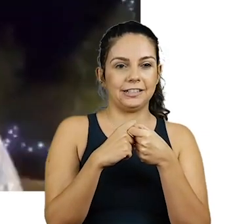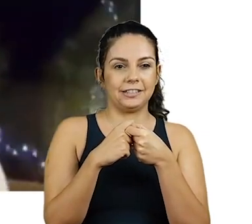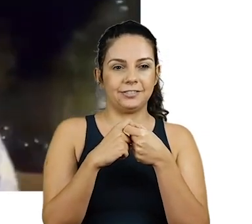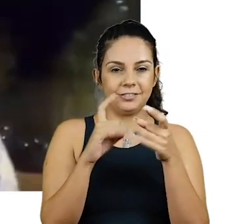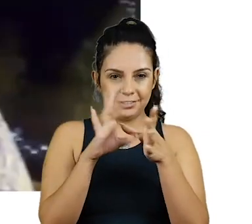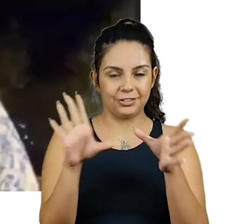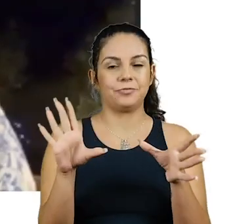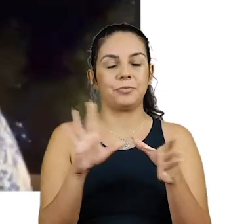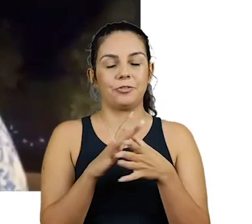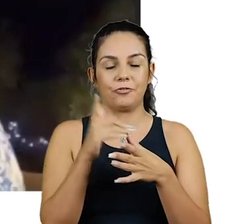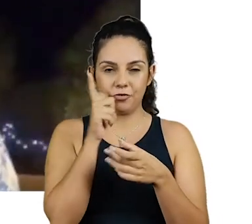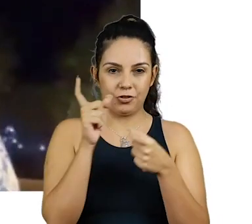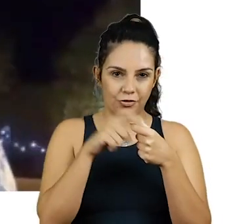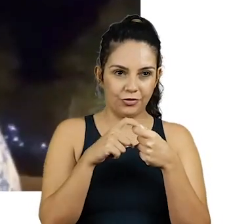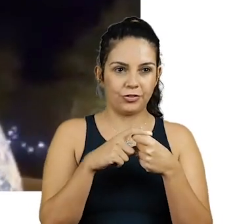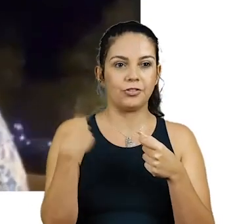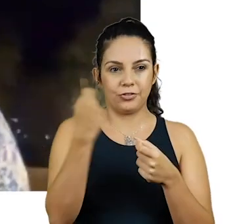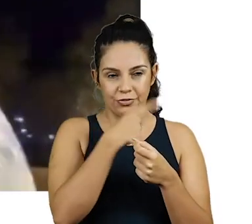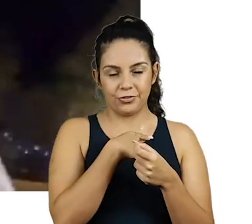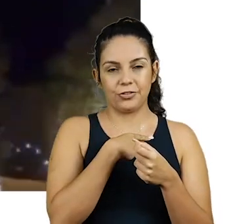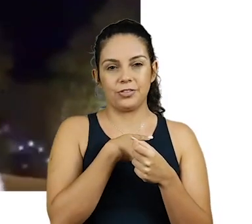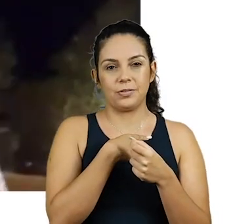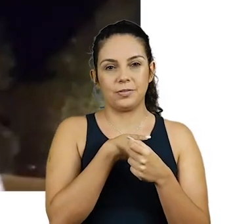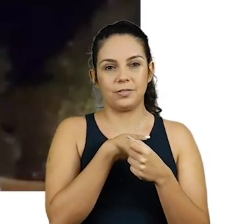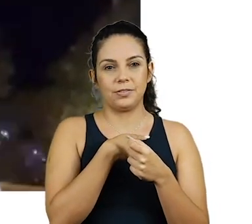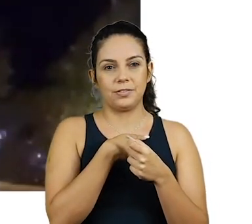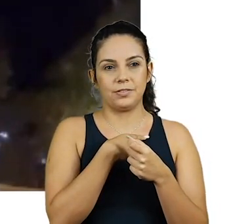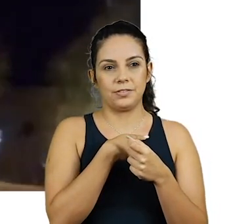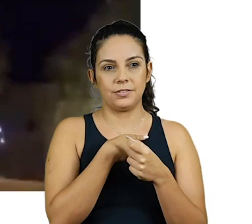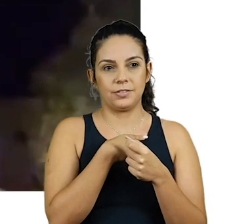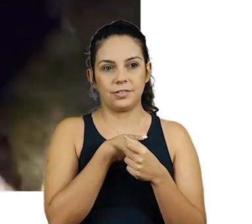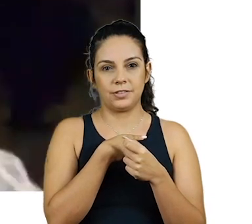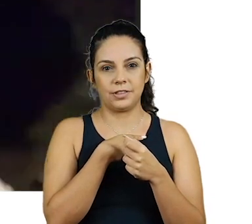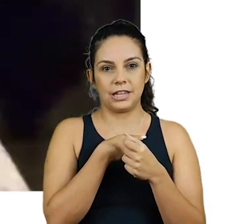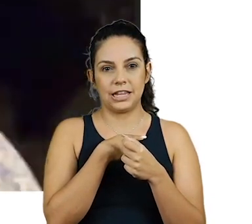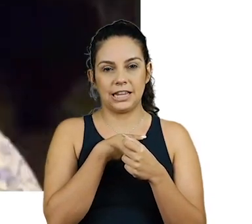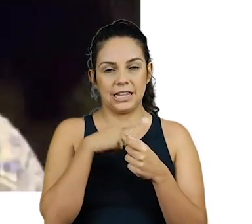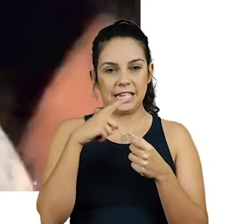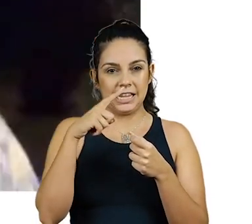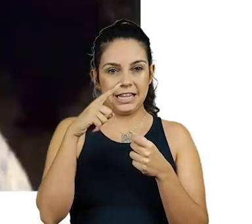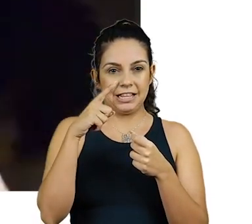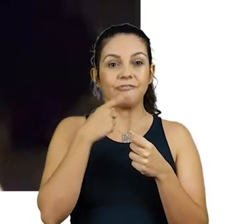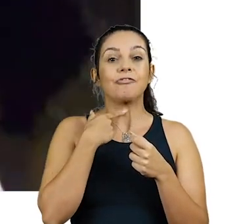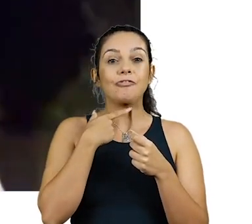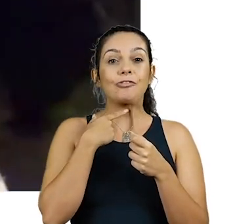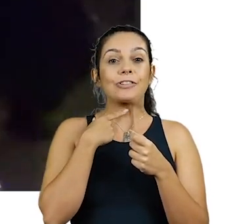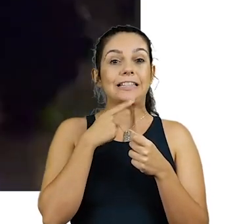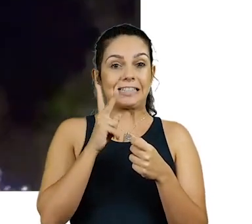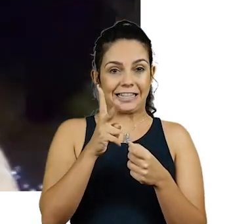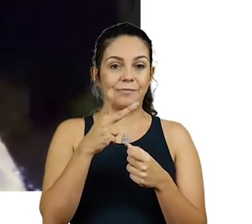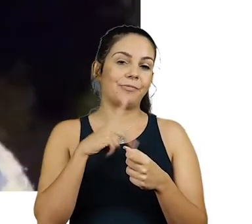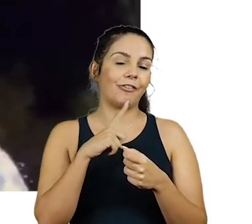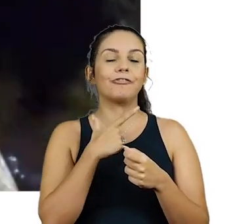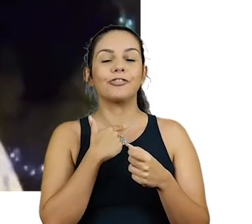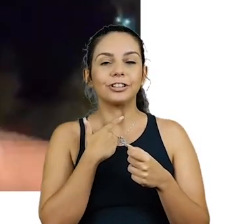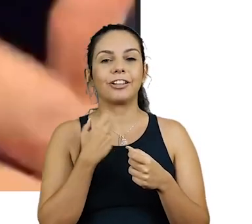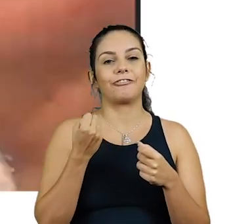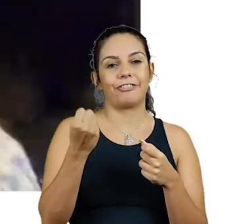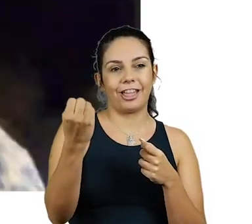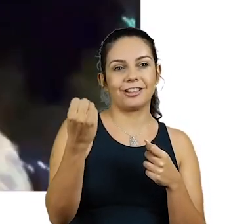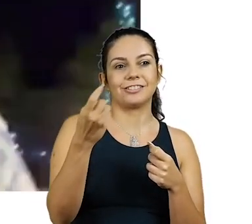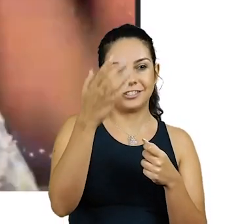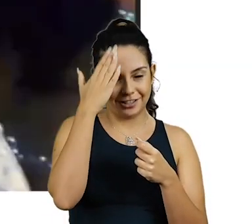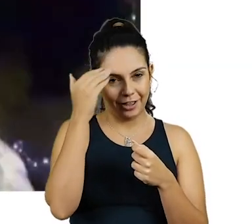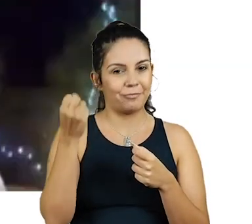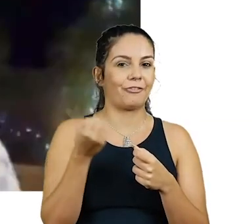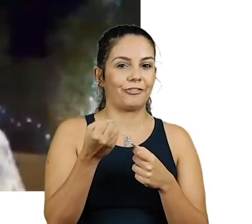a liberação, né, na verdade a gente está na mão de uma crise muito maior, não é a minha vontade, a vontade sempre tem, as pessoas, quem viaja,